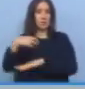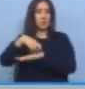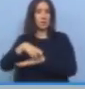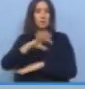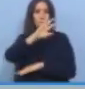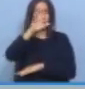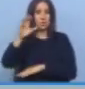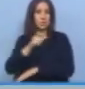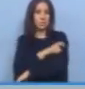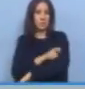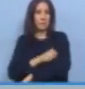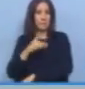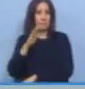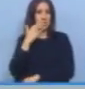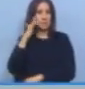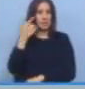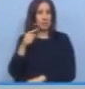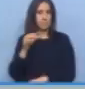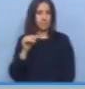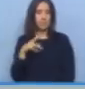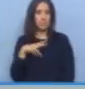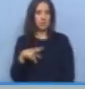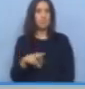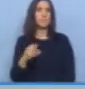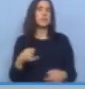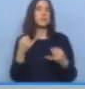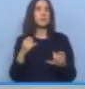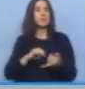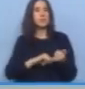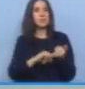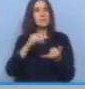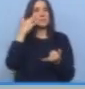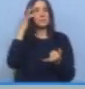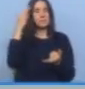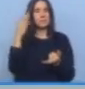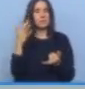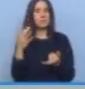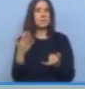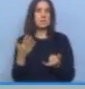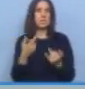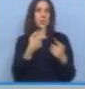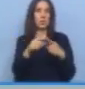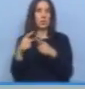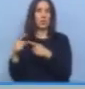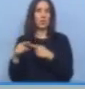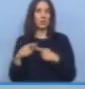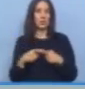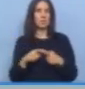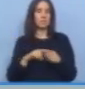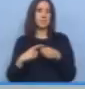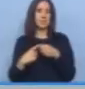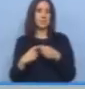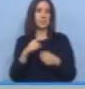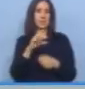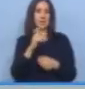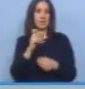que têm a maior representação de imigrantes em Portugal, e depois associações de migrantes e outros parceiros da